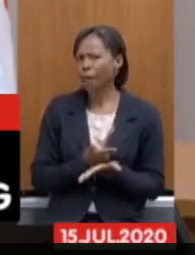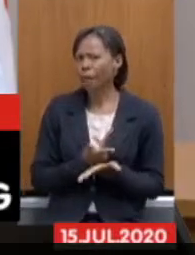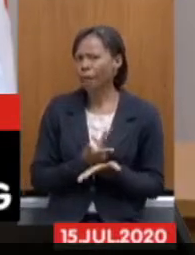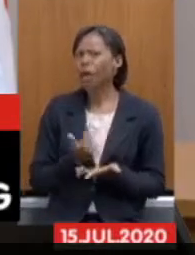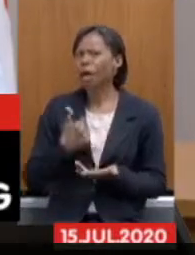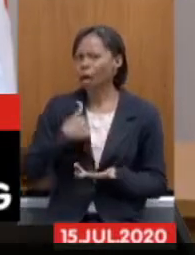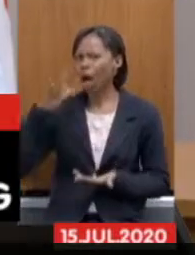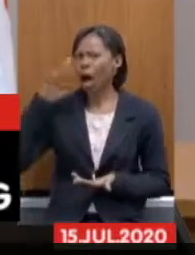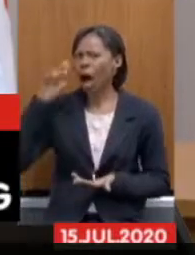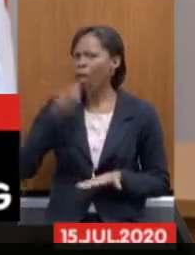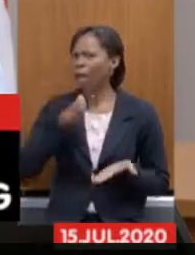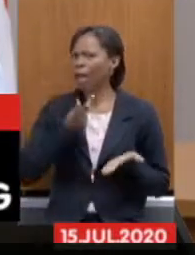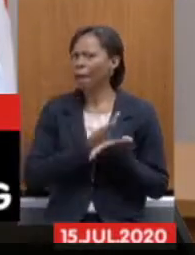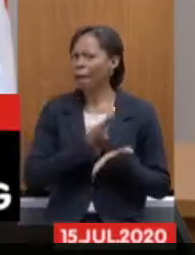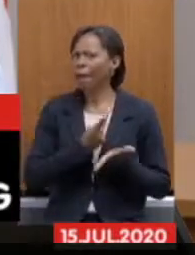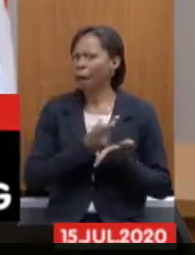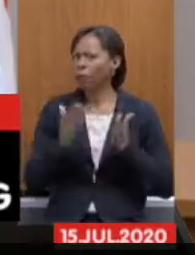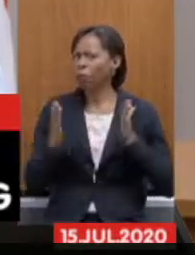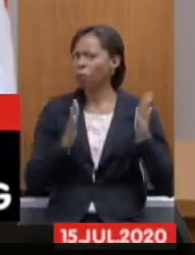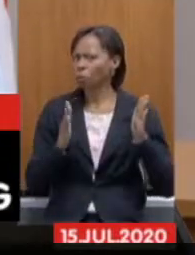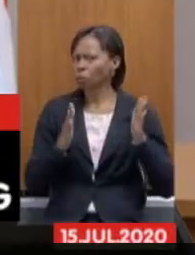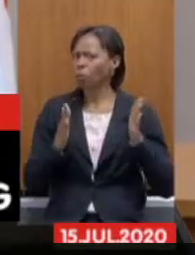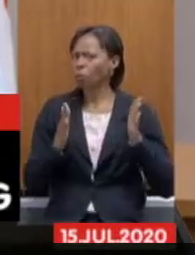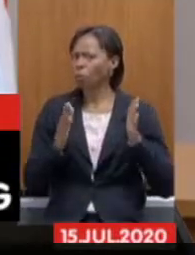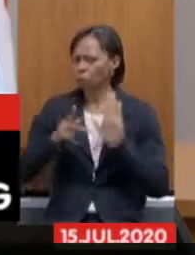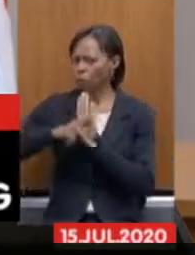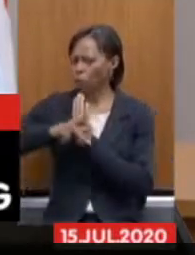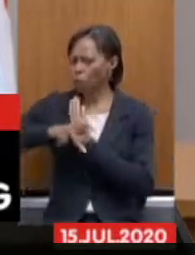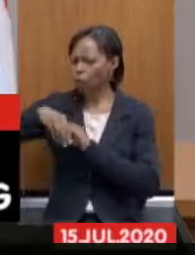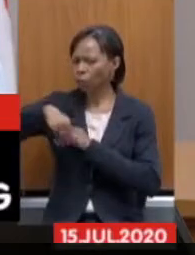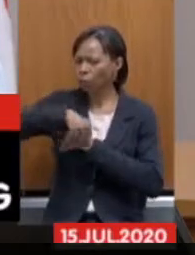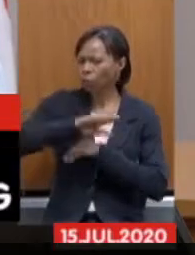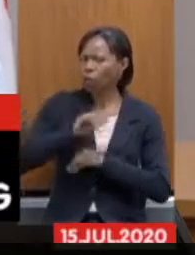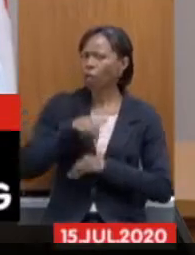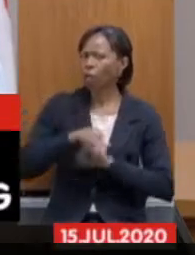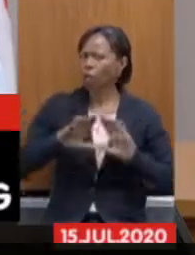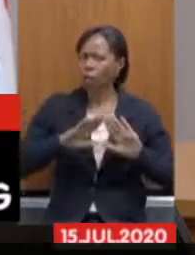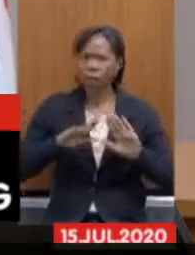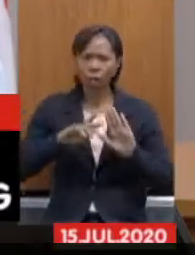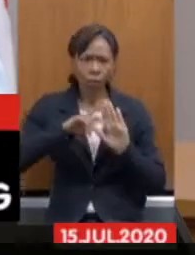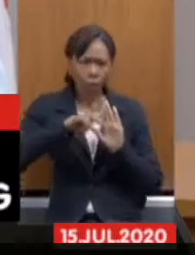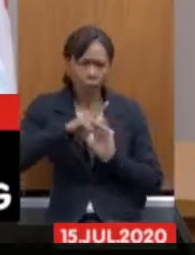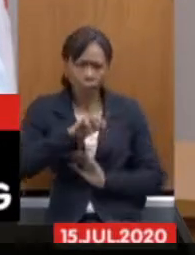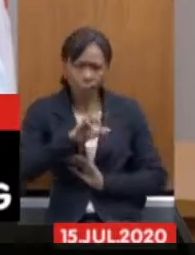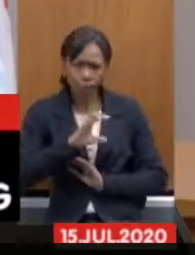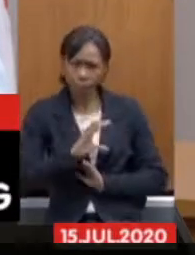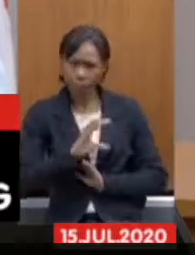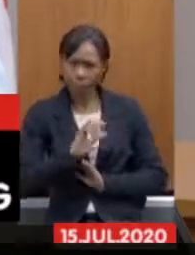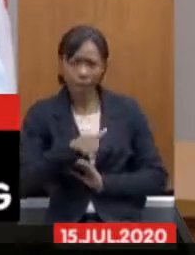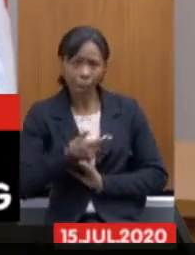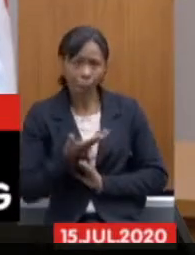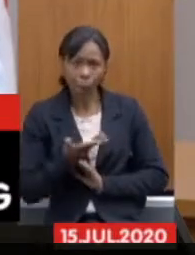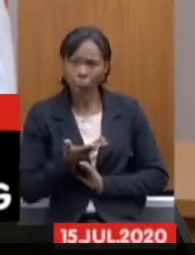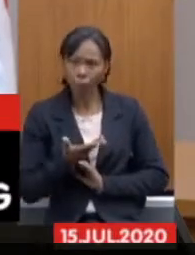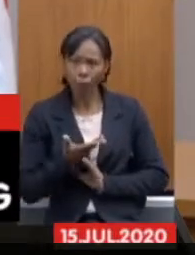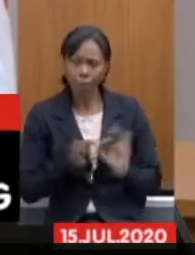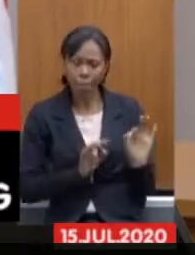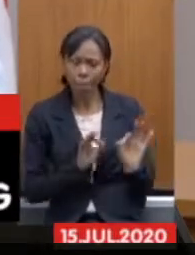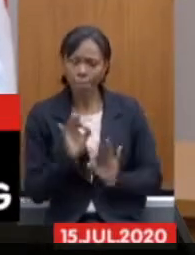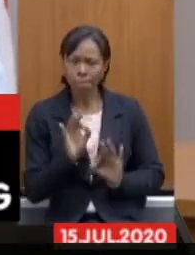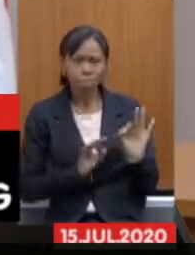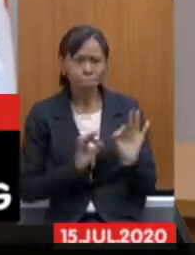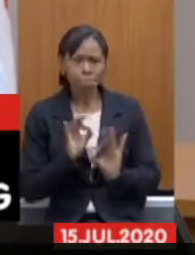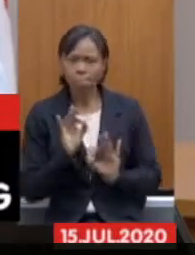que foi oportuno para enviar esse projeto para cá e essa pec não poderia ser tratada dessa forma